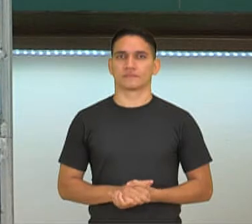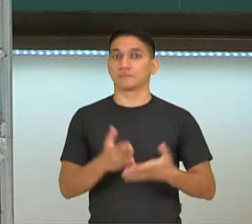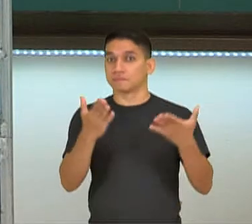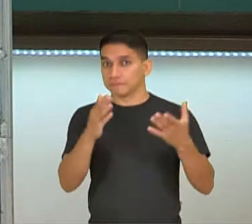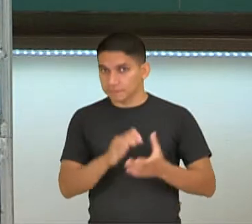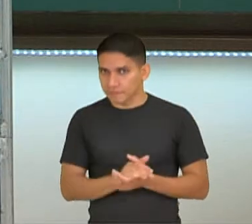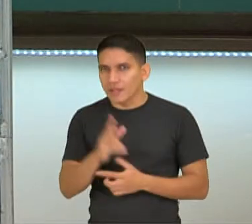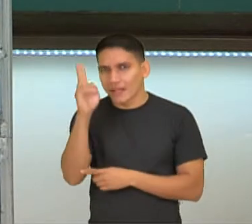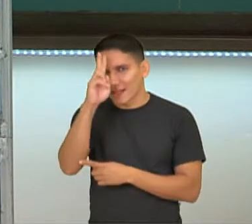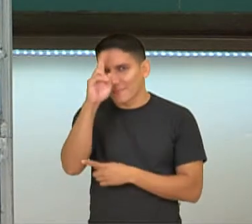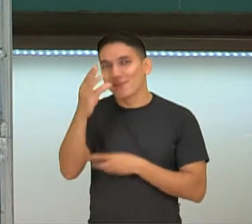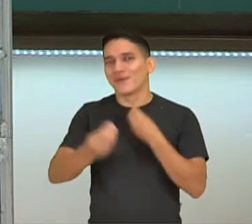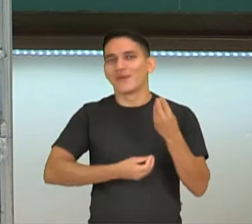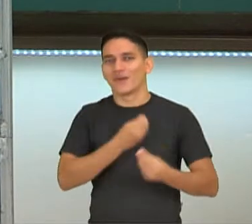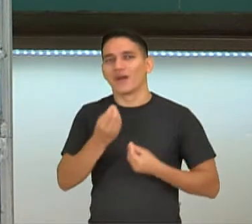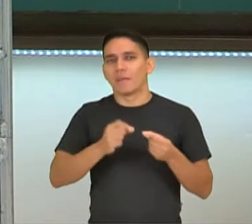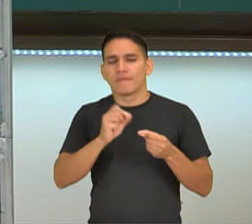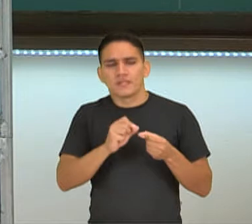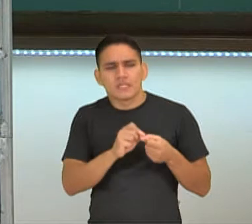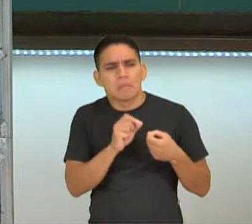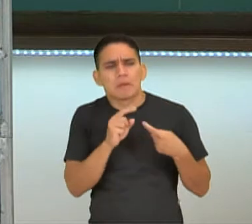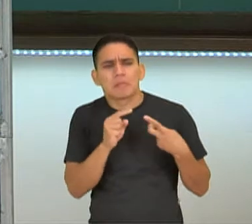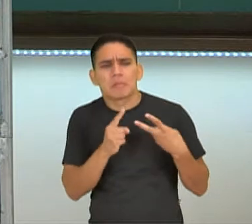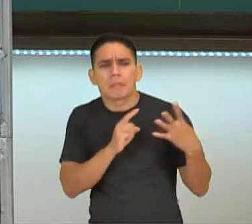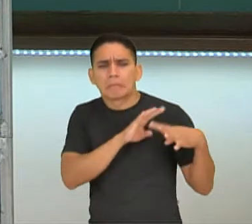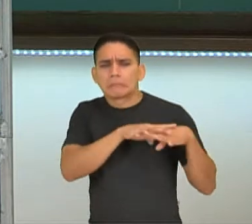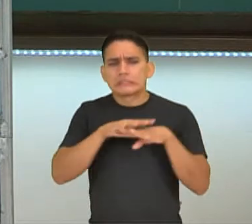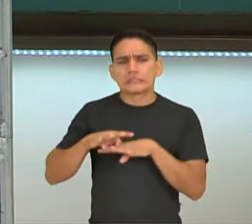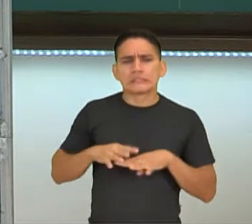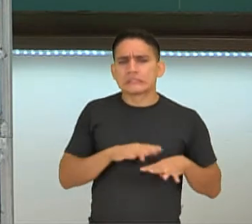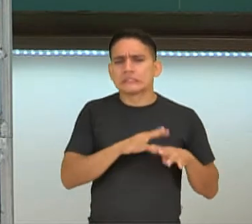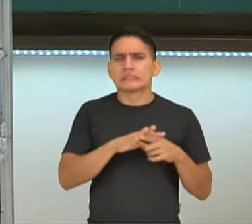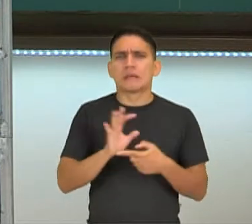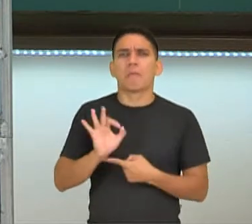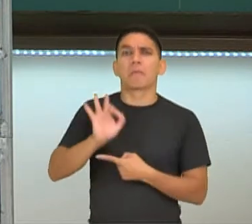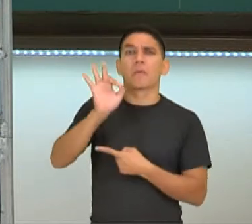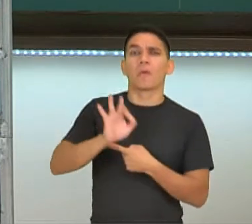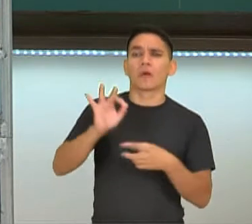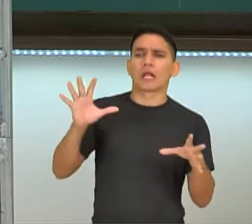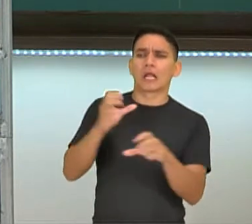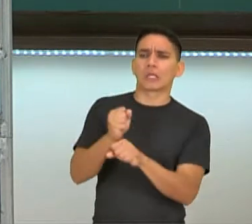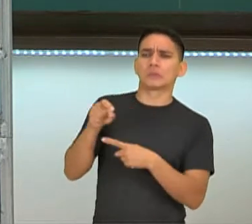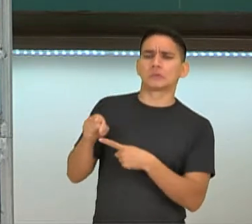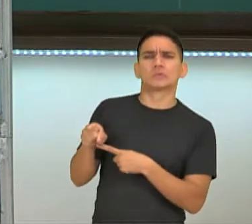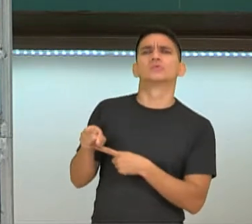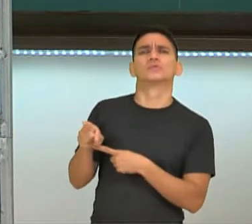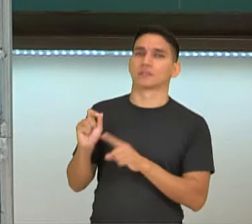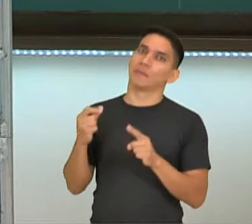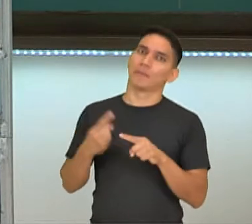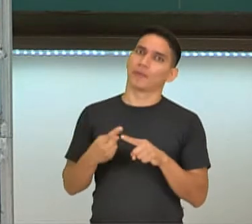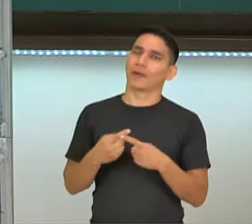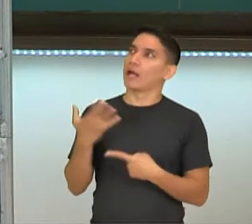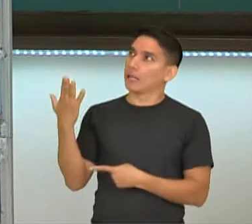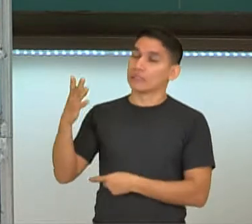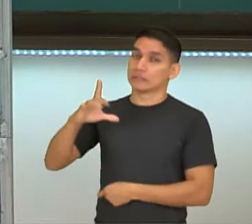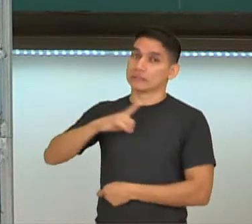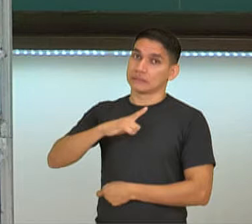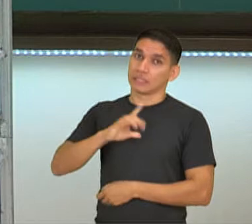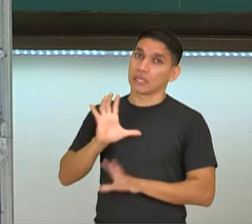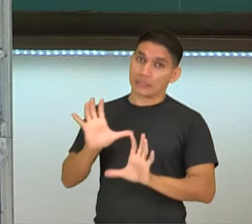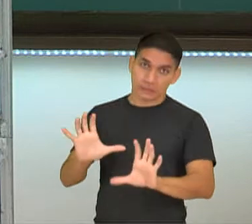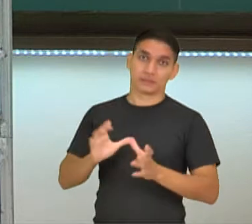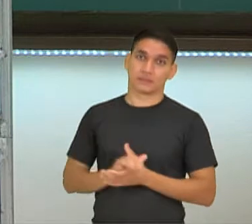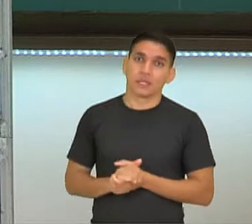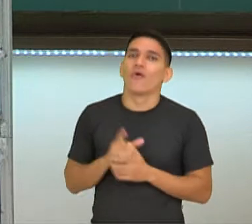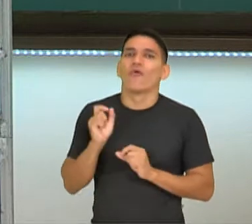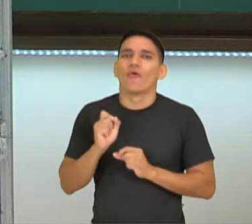E daí, lembrou como se calcula uma porcentagem de um total? Pois é, porque aqui nós temos essa situação, né? Nós